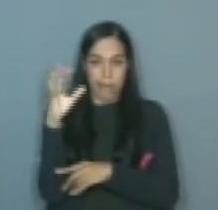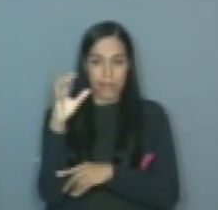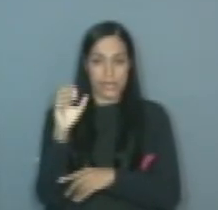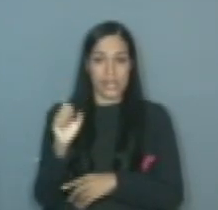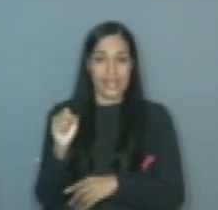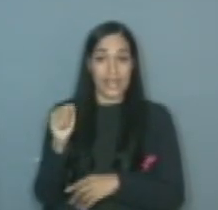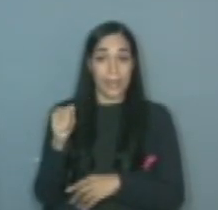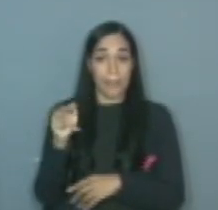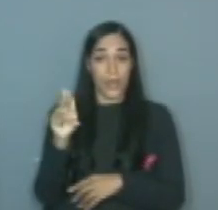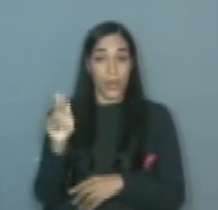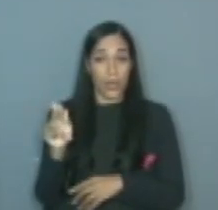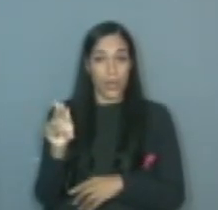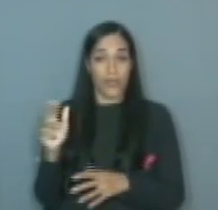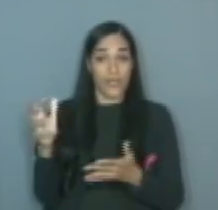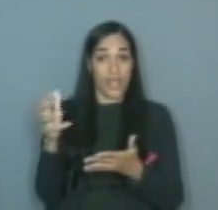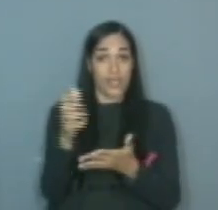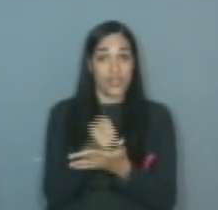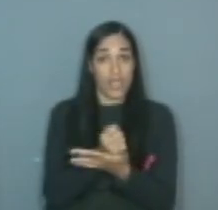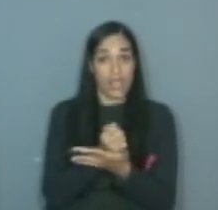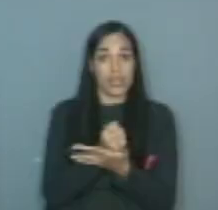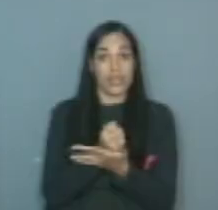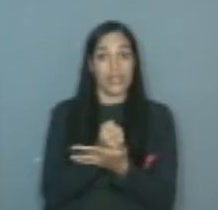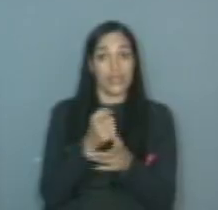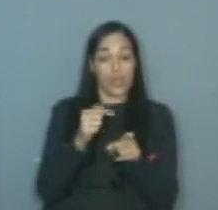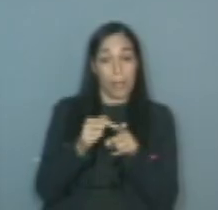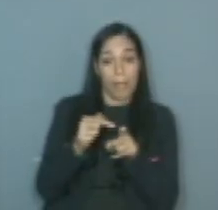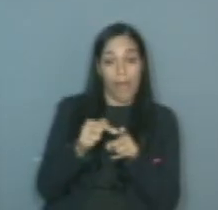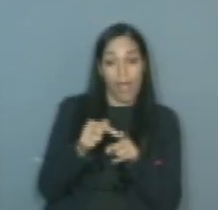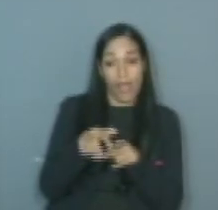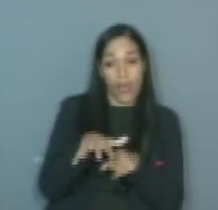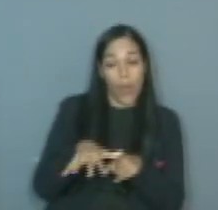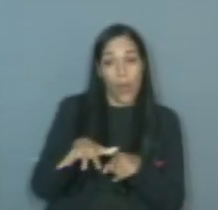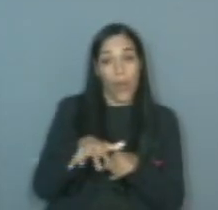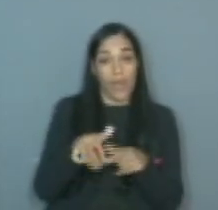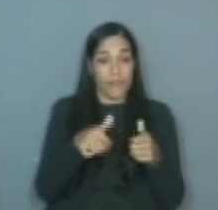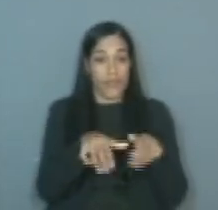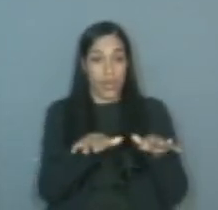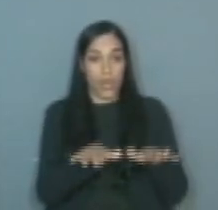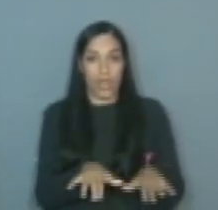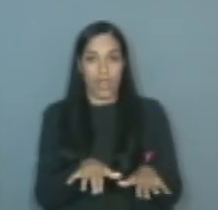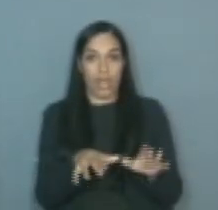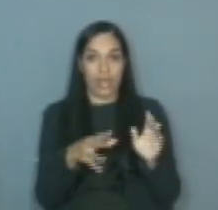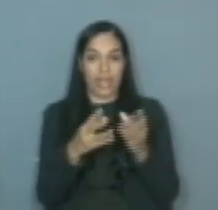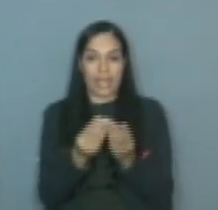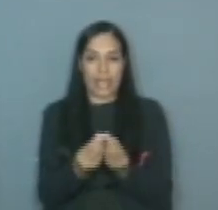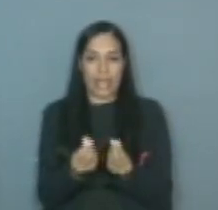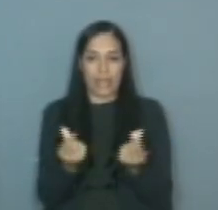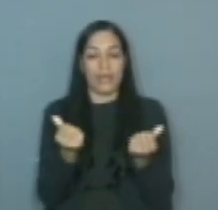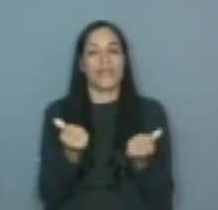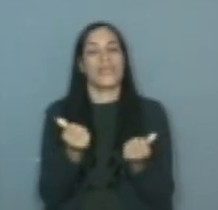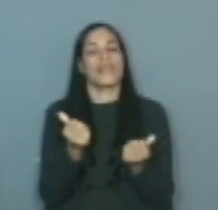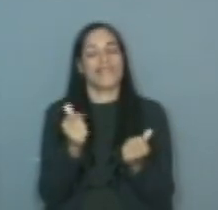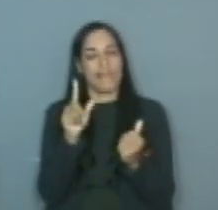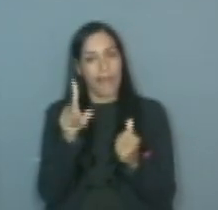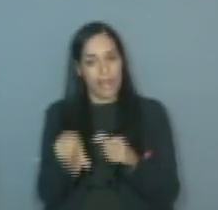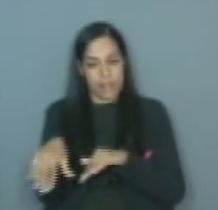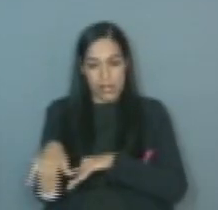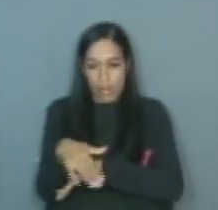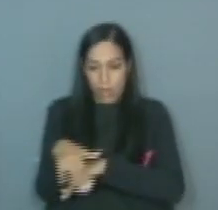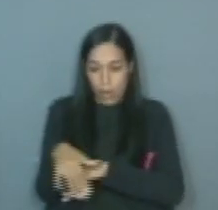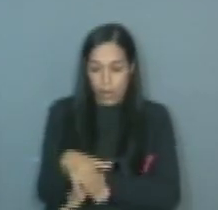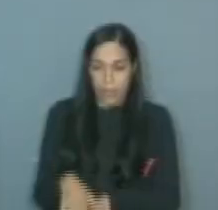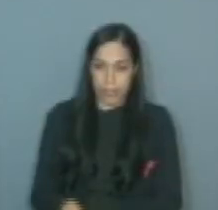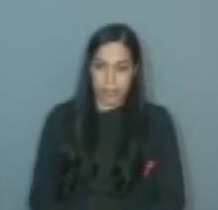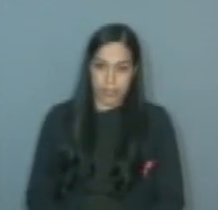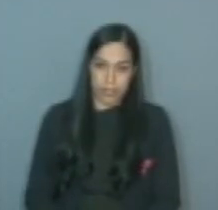um resgate numa comunidade e ficou atolada na lama? É exatamente esta rua. Vejam,